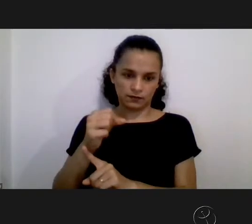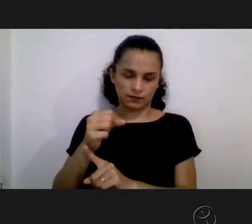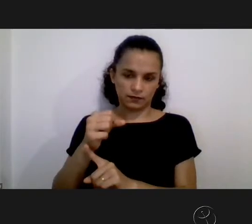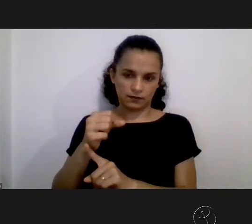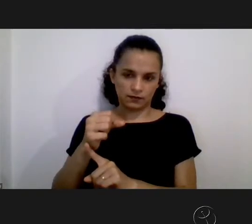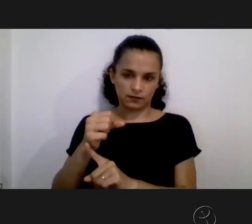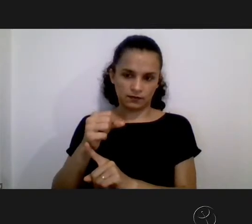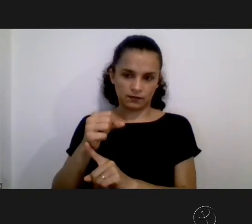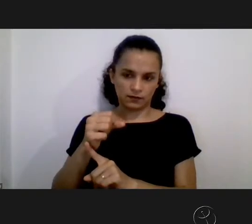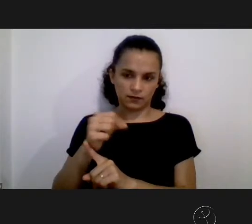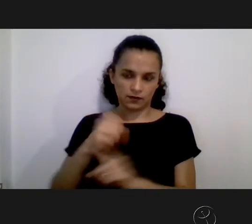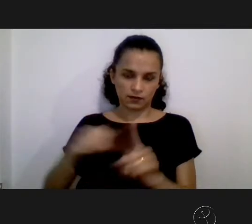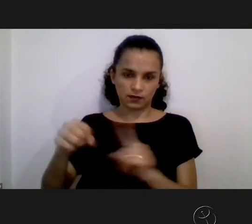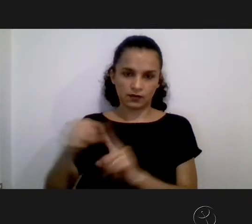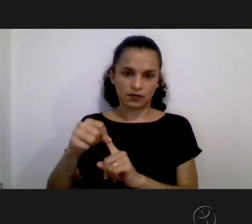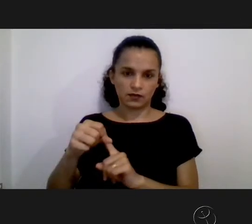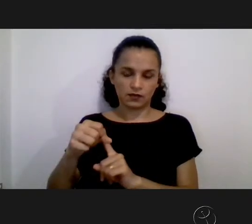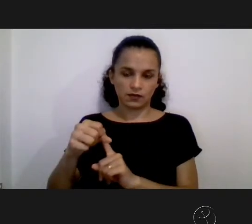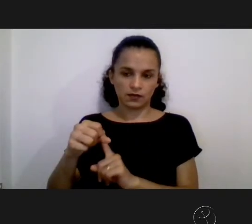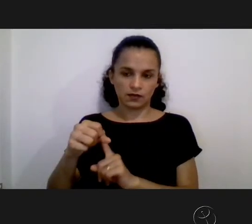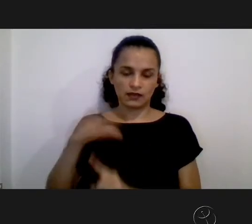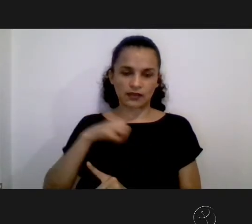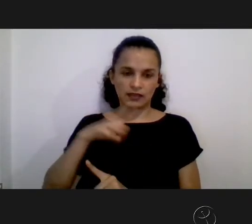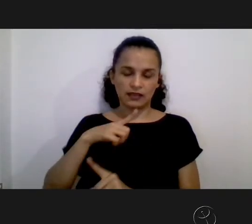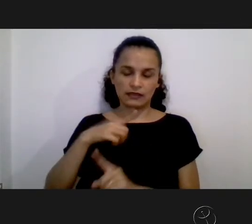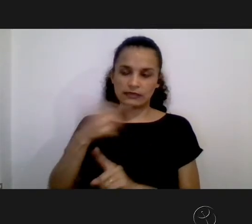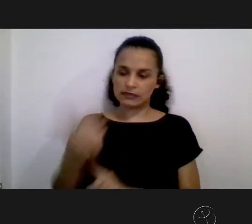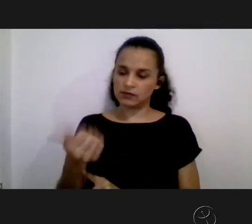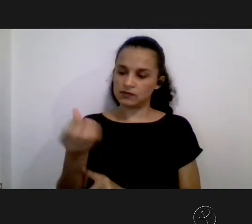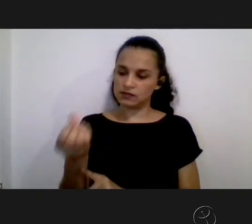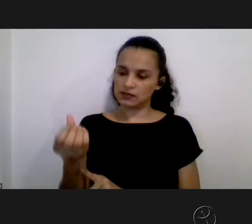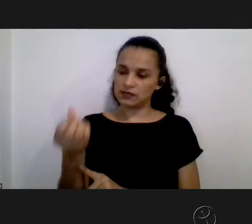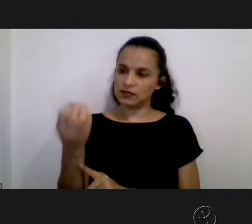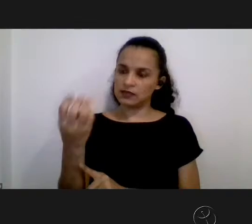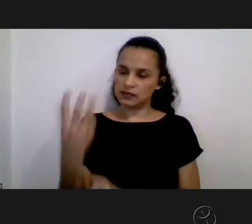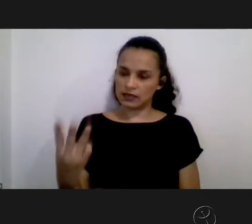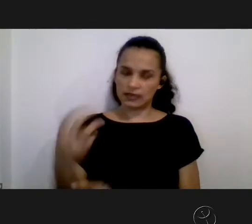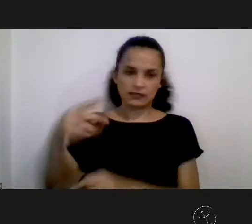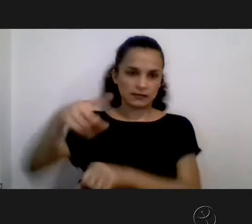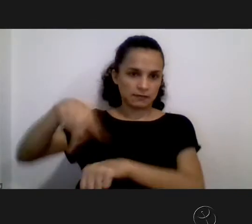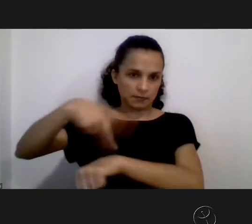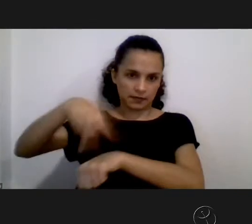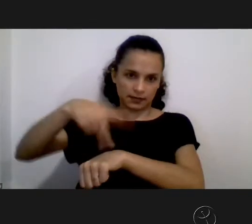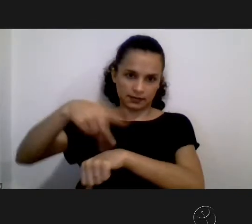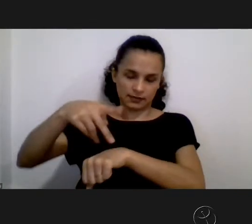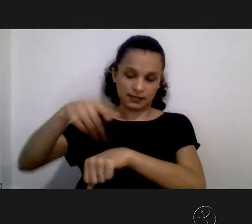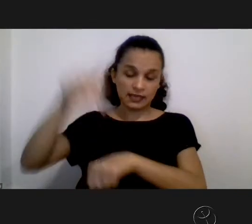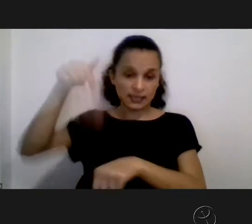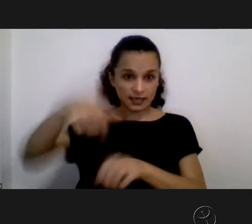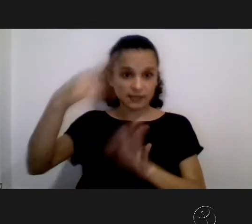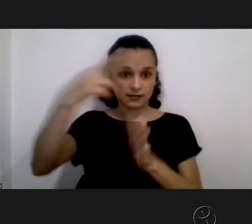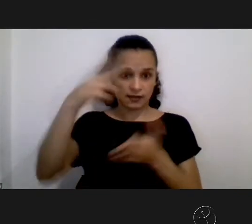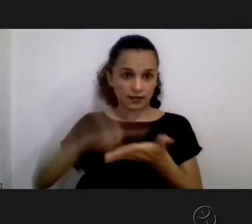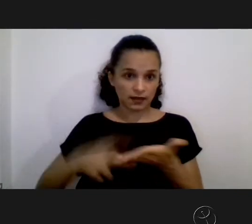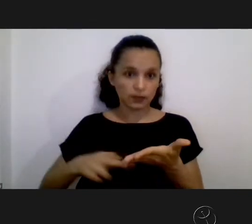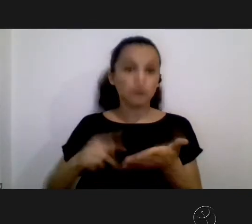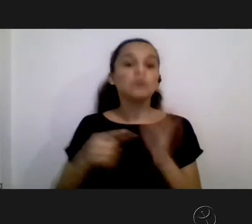em 163 países. O relatório constata que houve